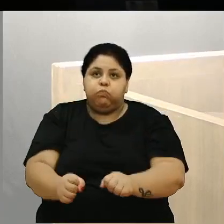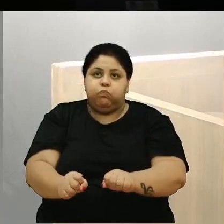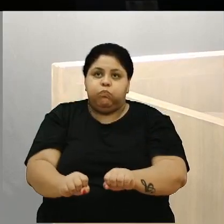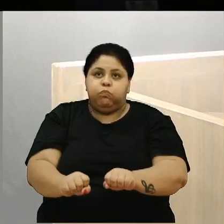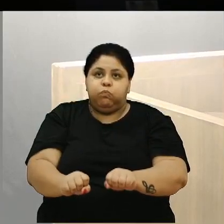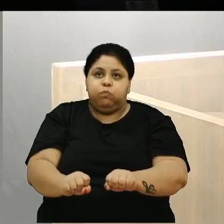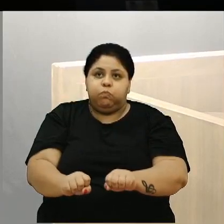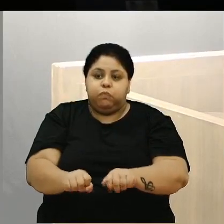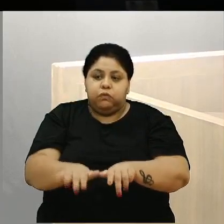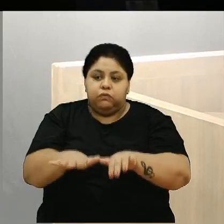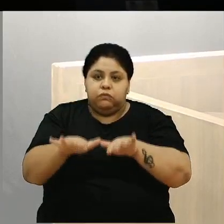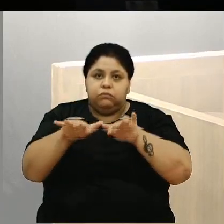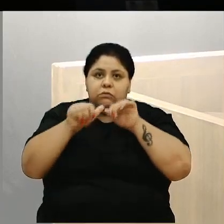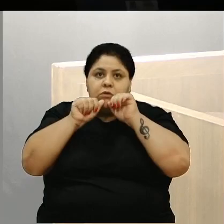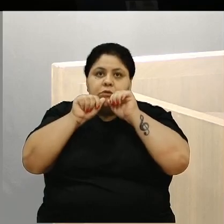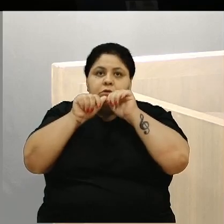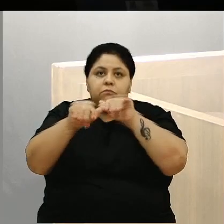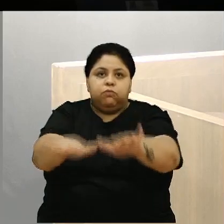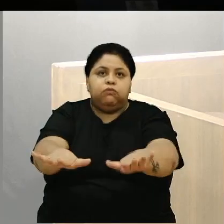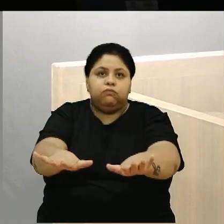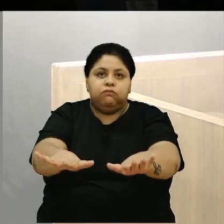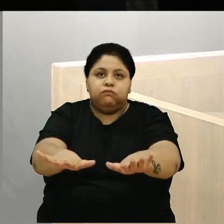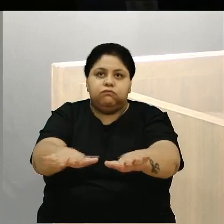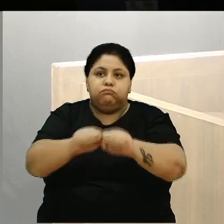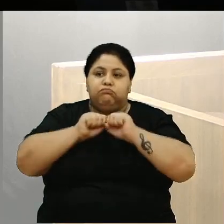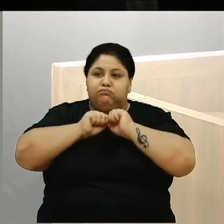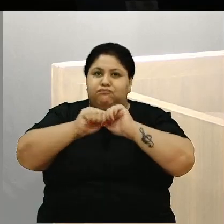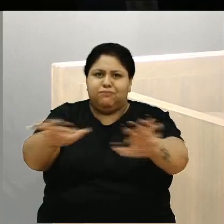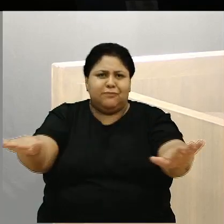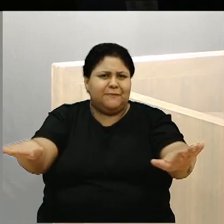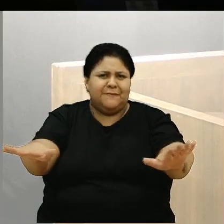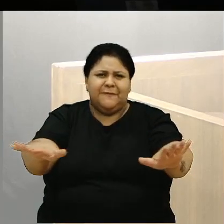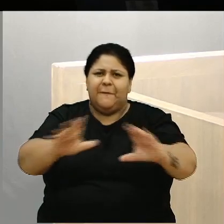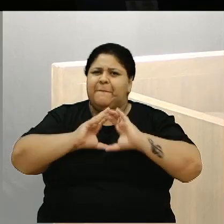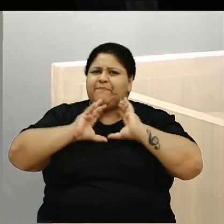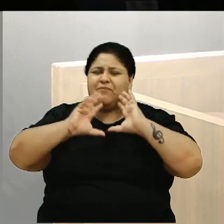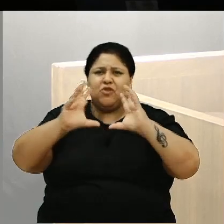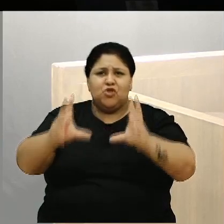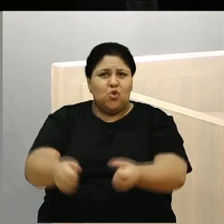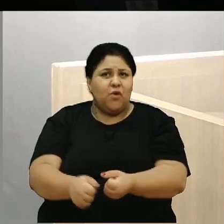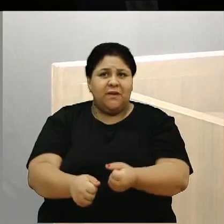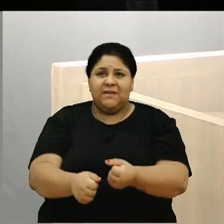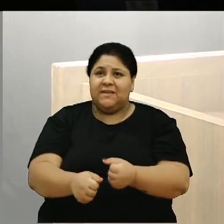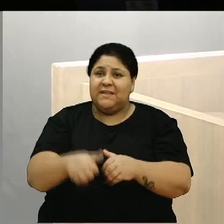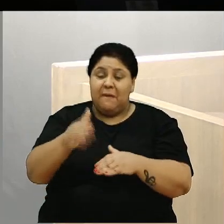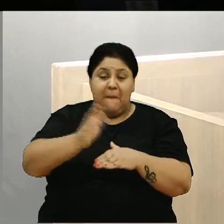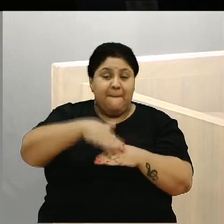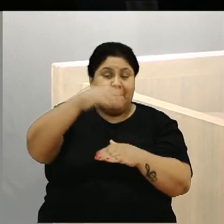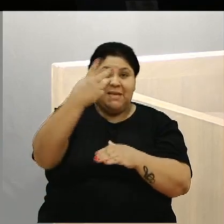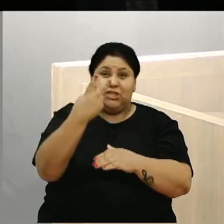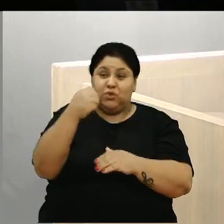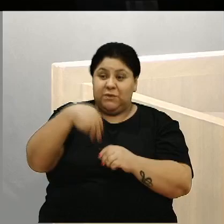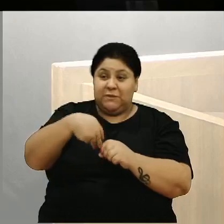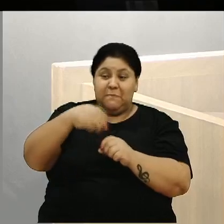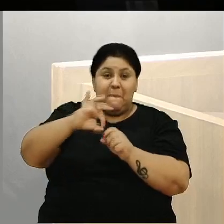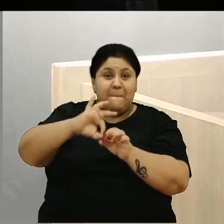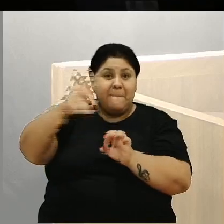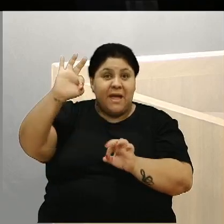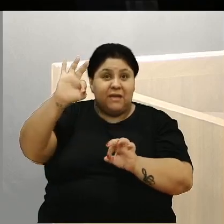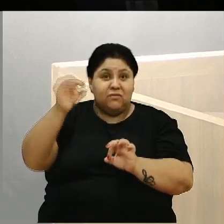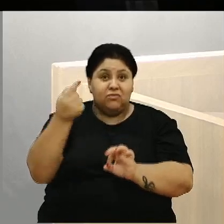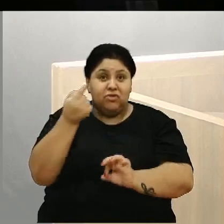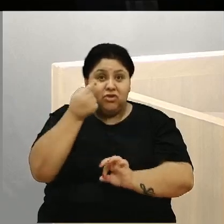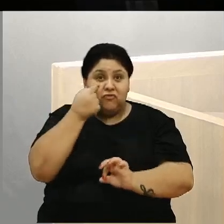de tratamento. Encharcou completamente, a água subiu mais de 2 metros, né? Se vocês olharem